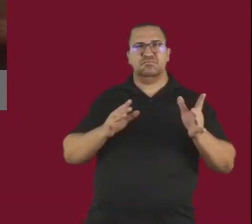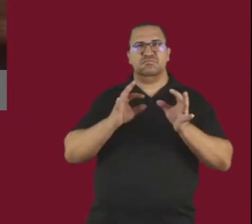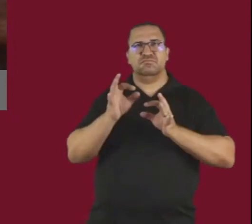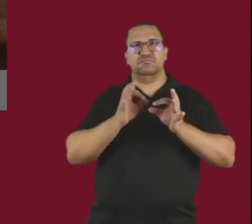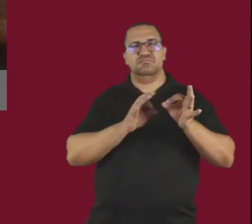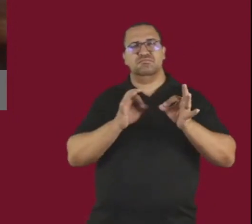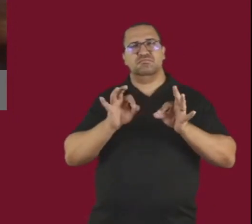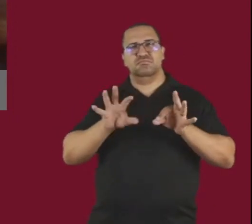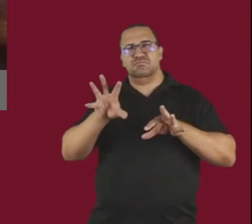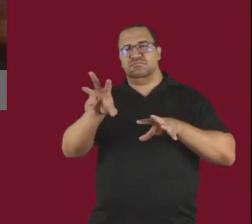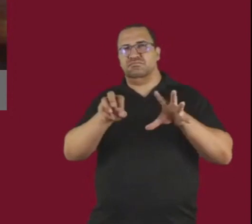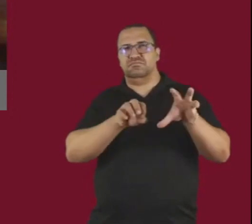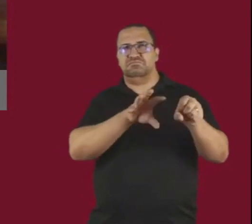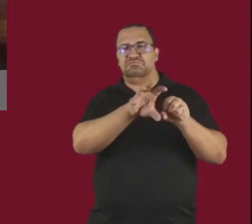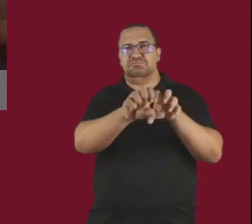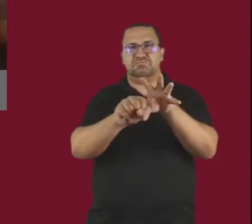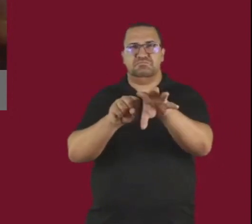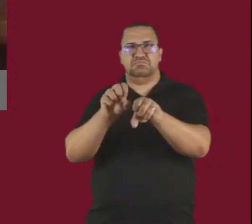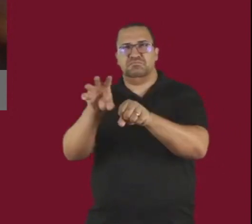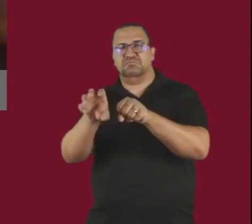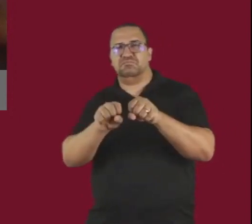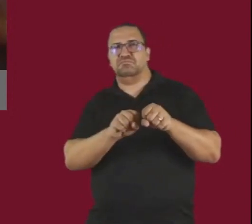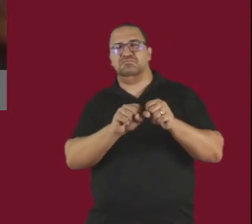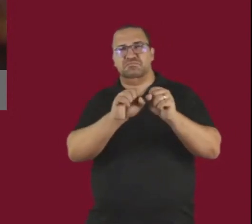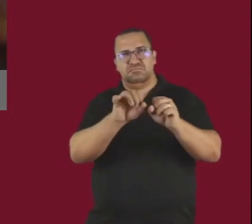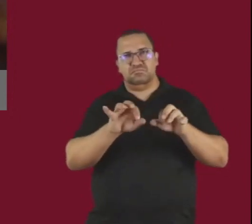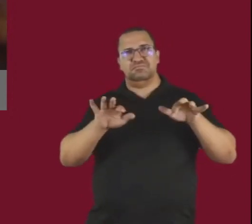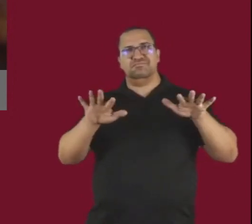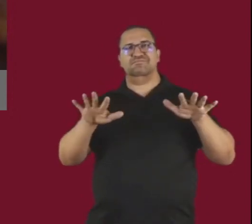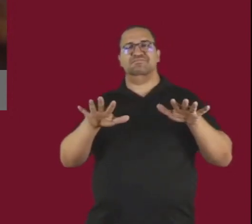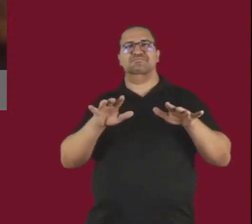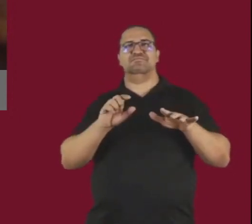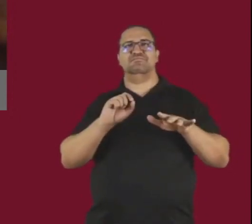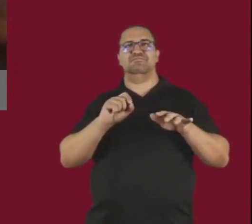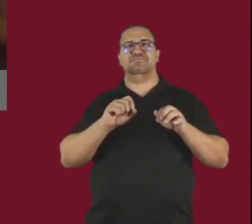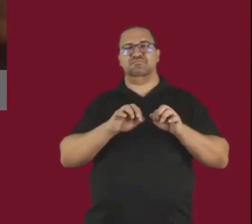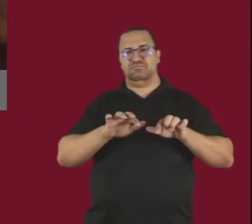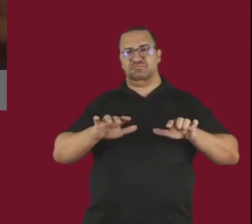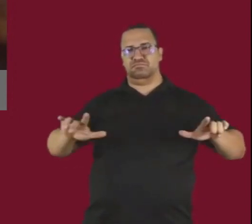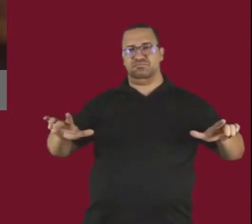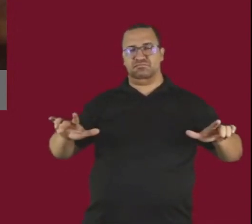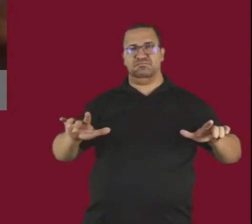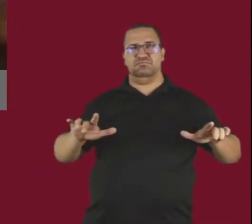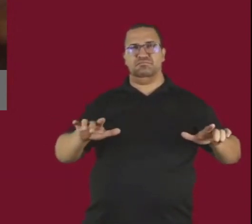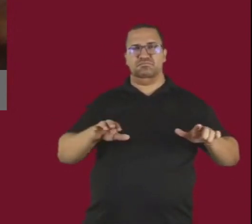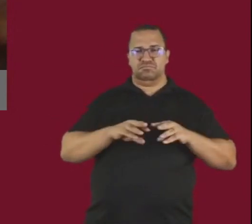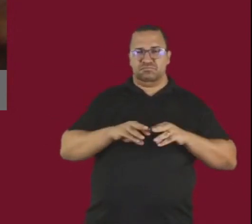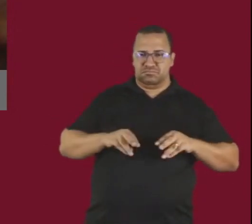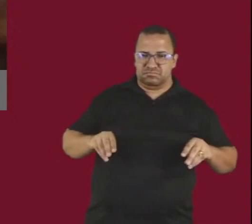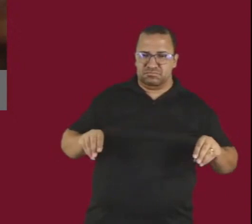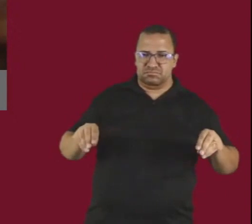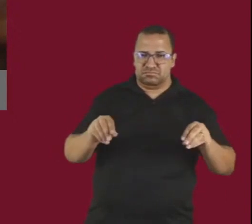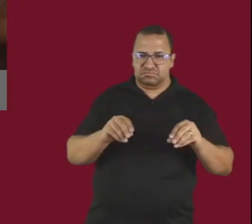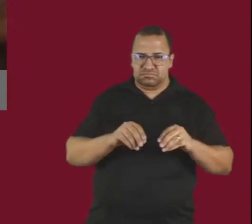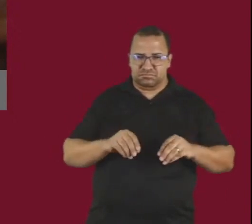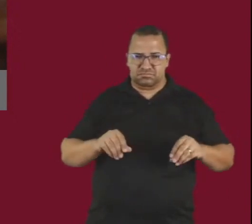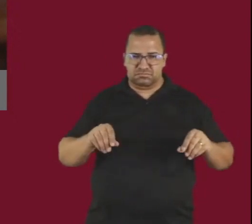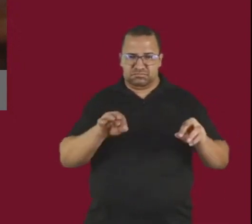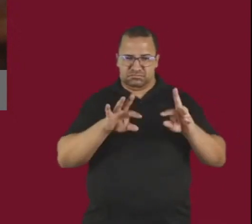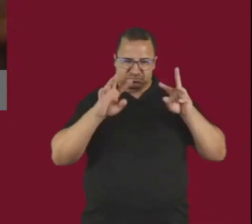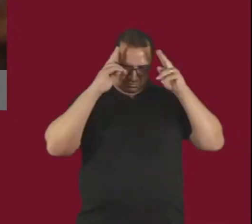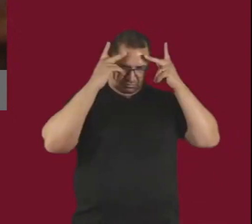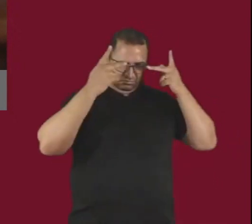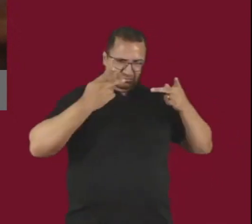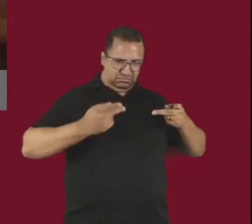né? Converter o que é território coletivo de humanos e não humanos em propriedade